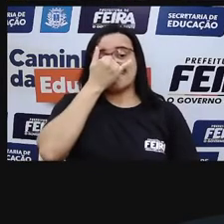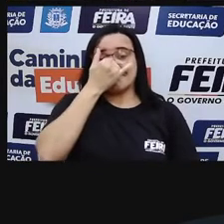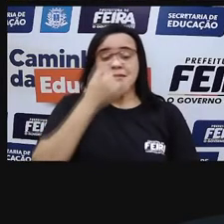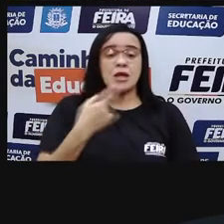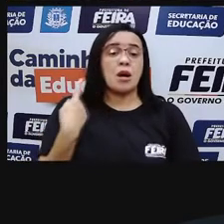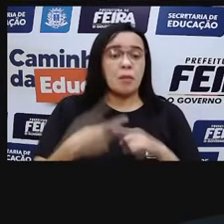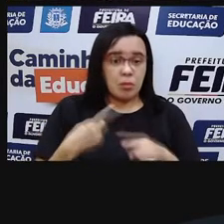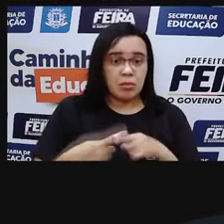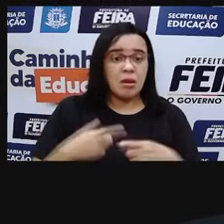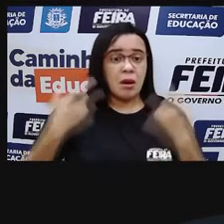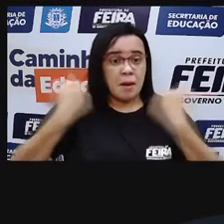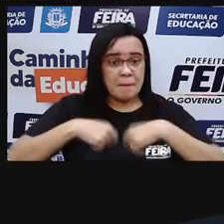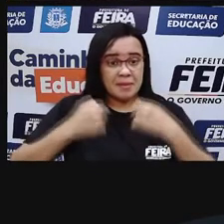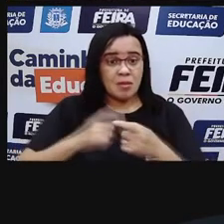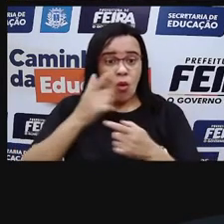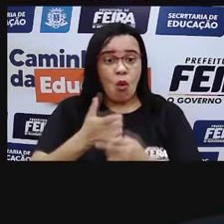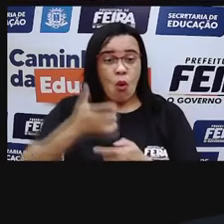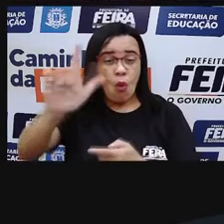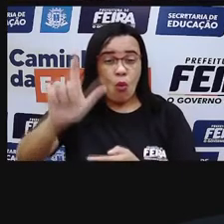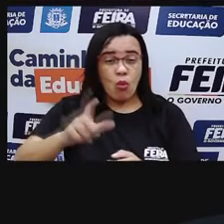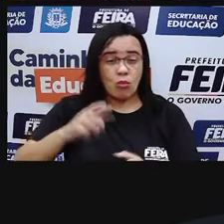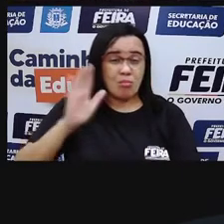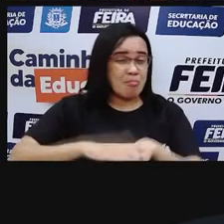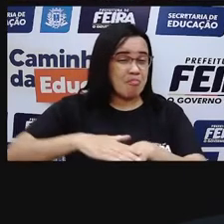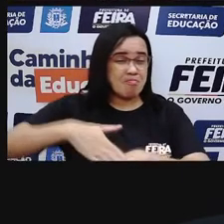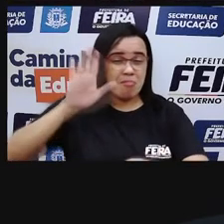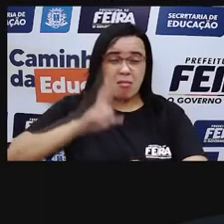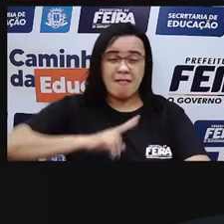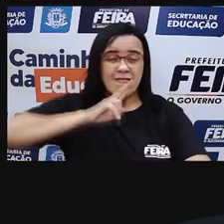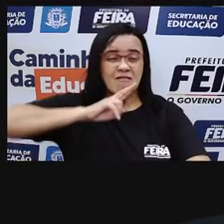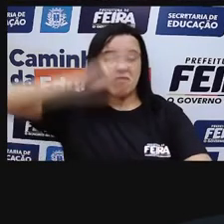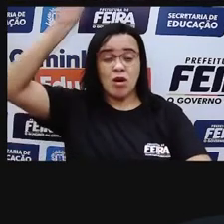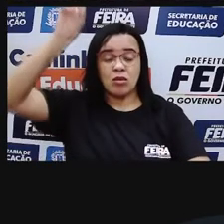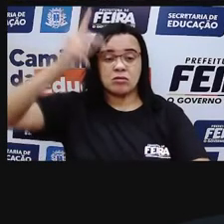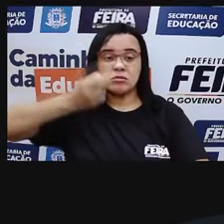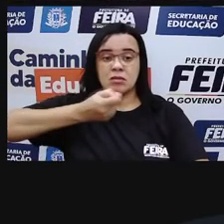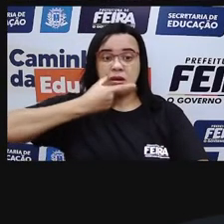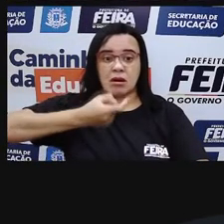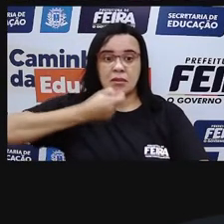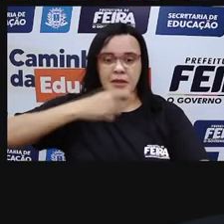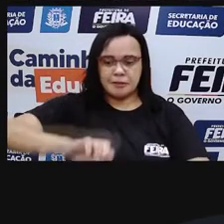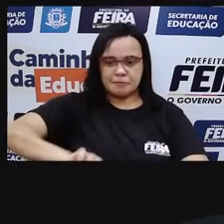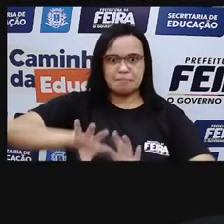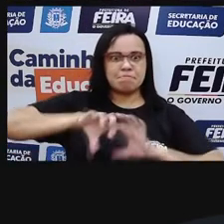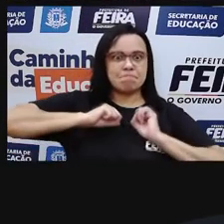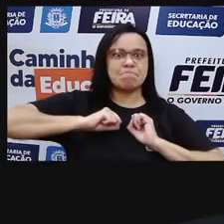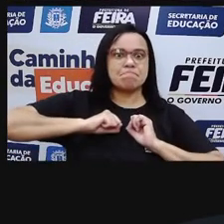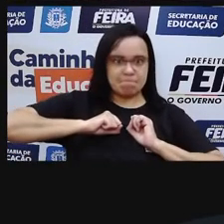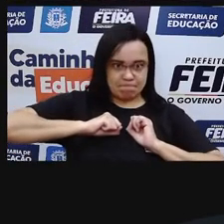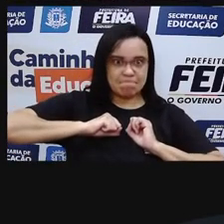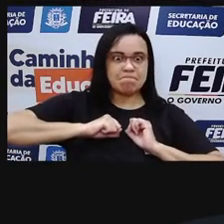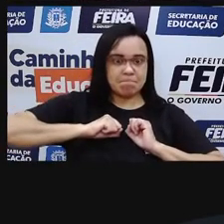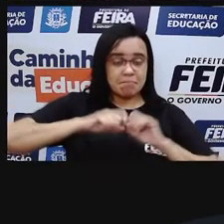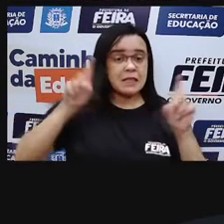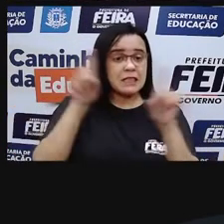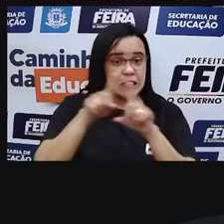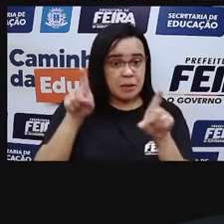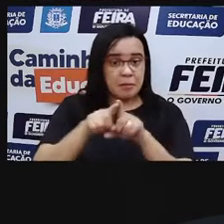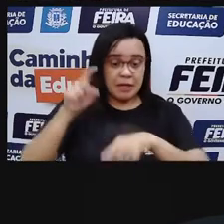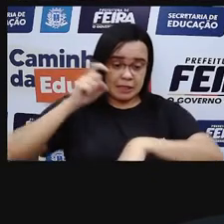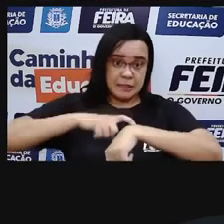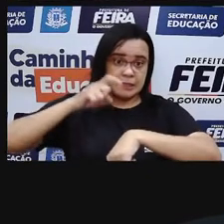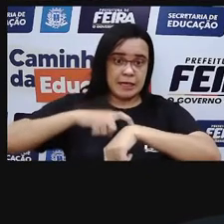outro antibiótico mais forte, né? Uma substância mais forte por um período talvez maior. E